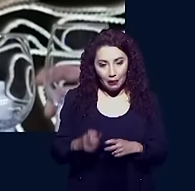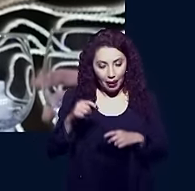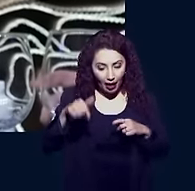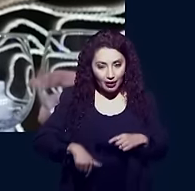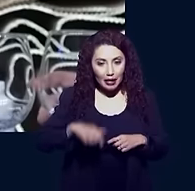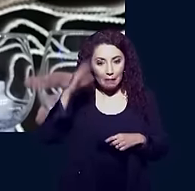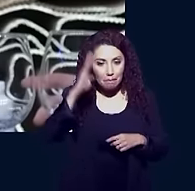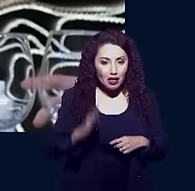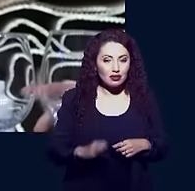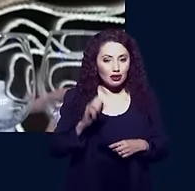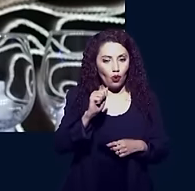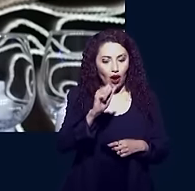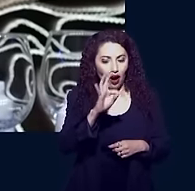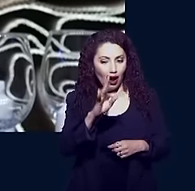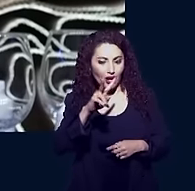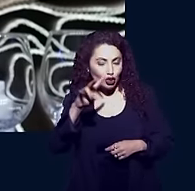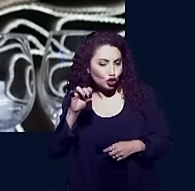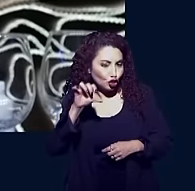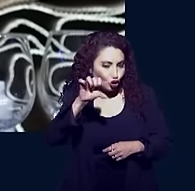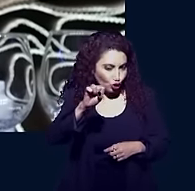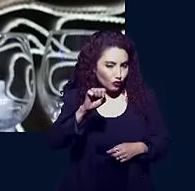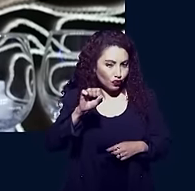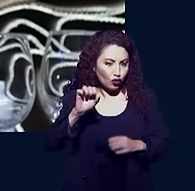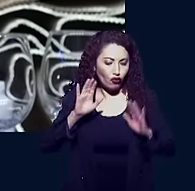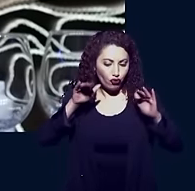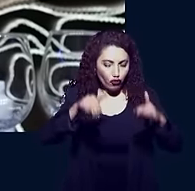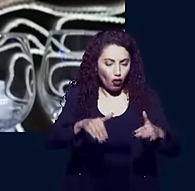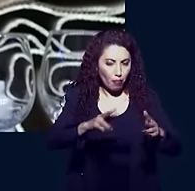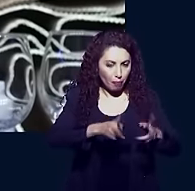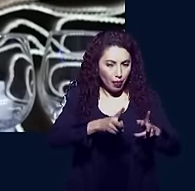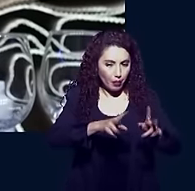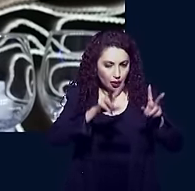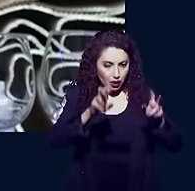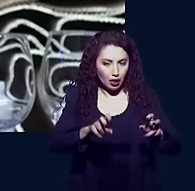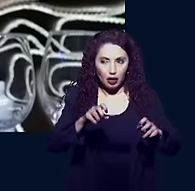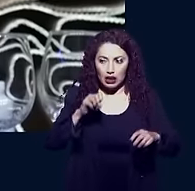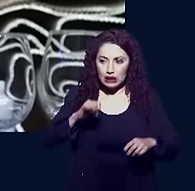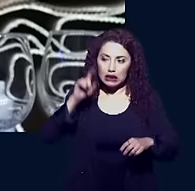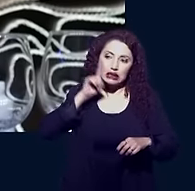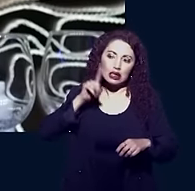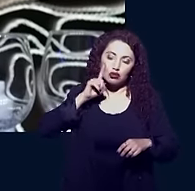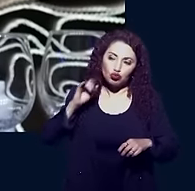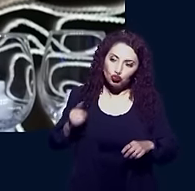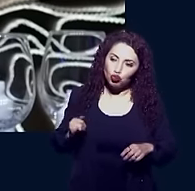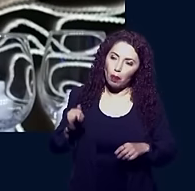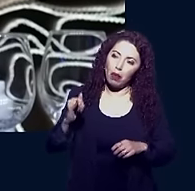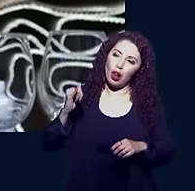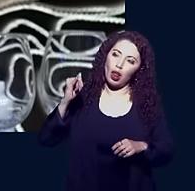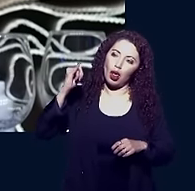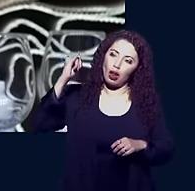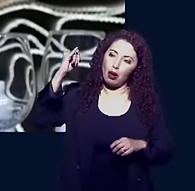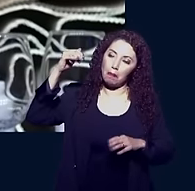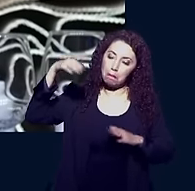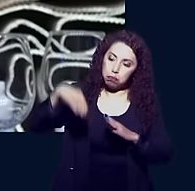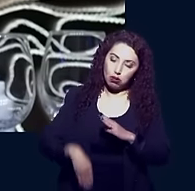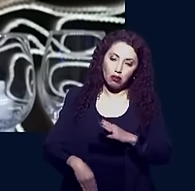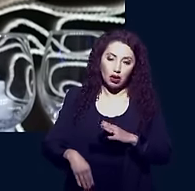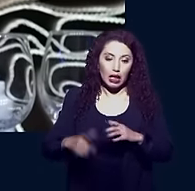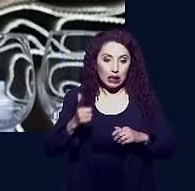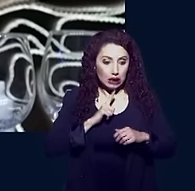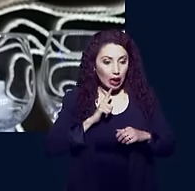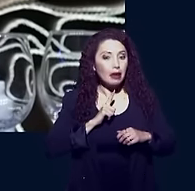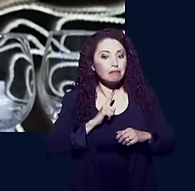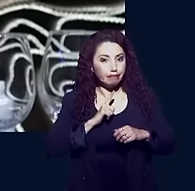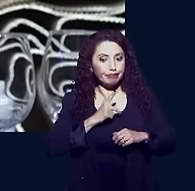situação e aqui eu volto paraa M questão se o juro nos Estados Unidos tiver chegar no topo e cair tem muito prêmio no curto prazo nos